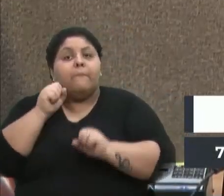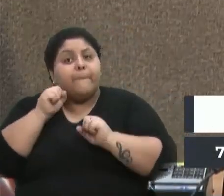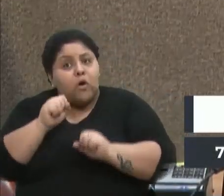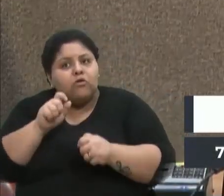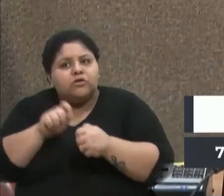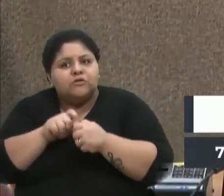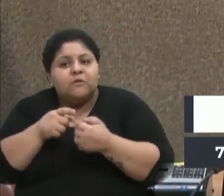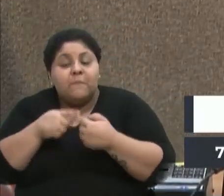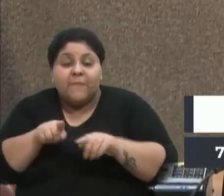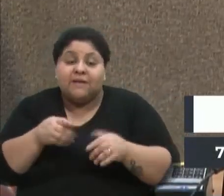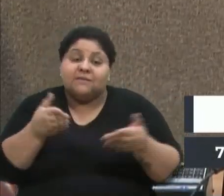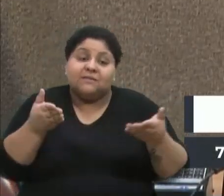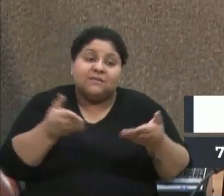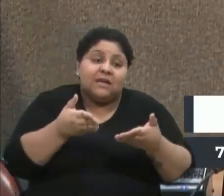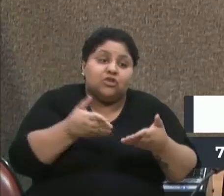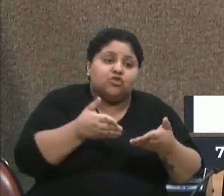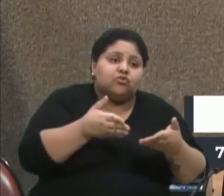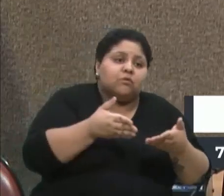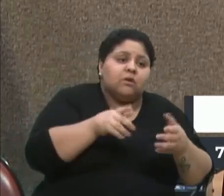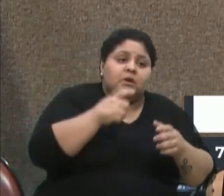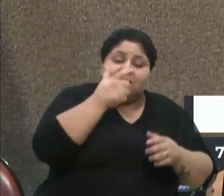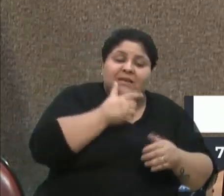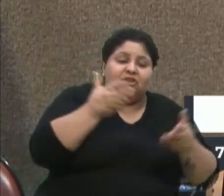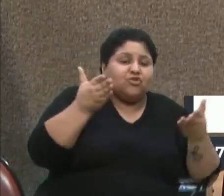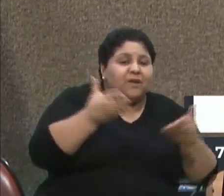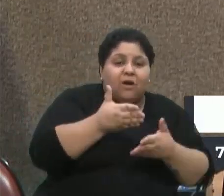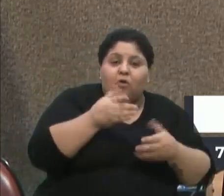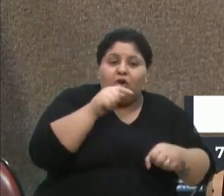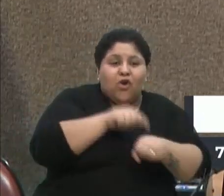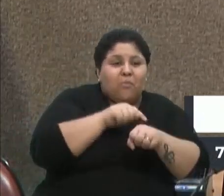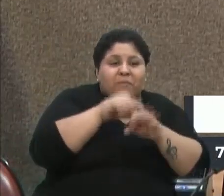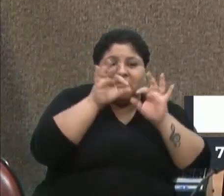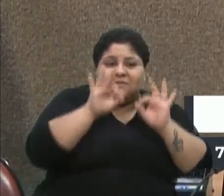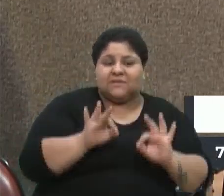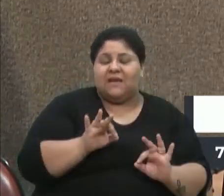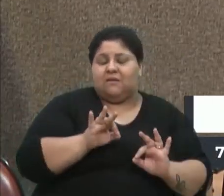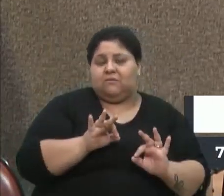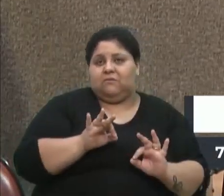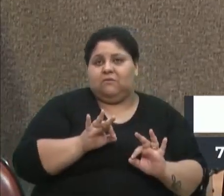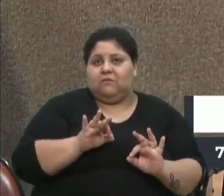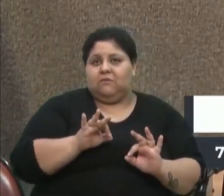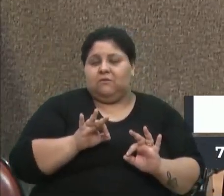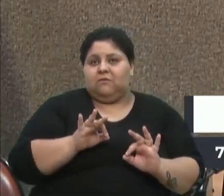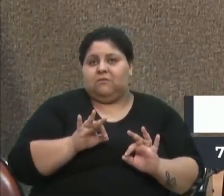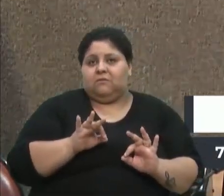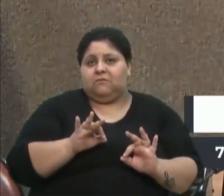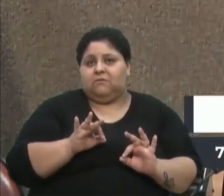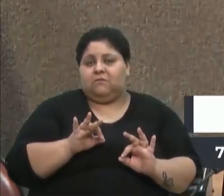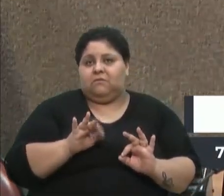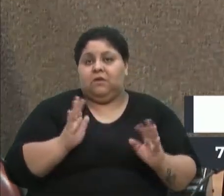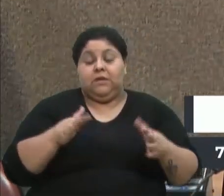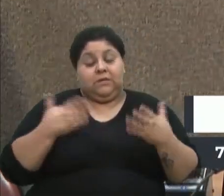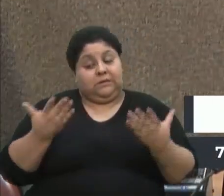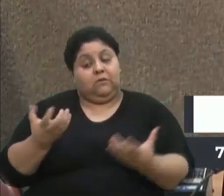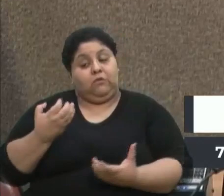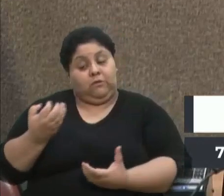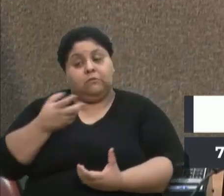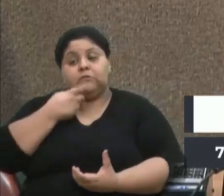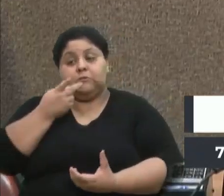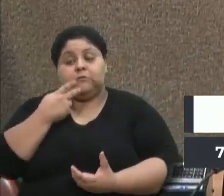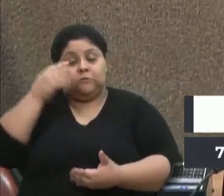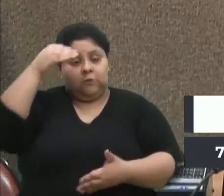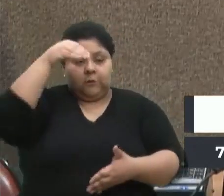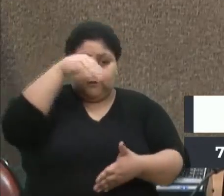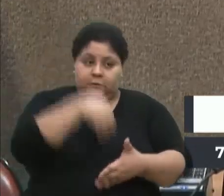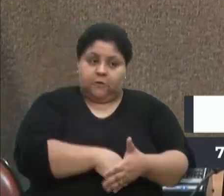o momento ideal, aqui não é o instrumento adequado para isso. Então, o que eu quero dizer é que eu voto com